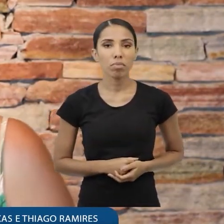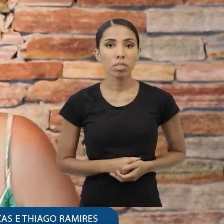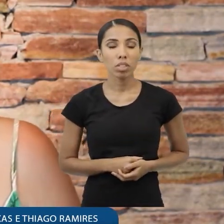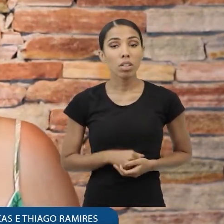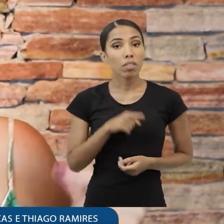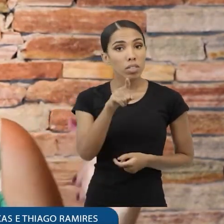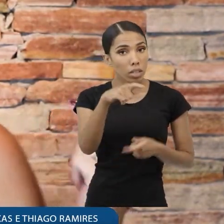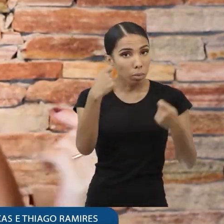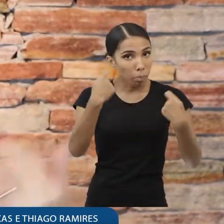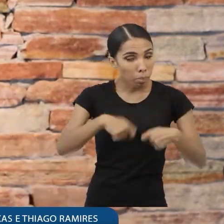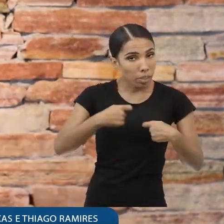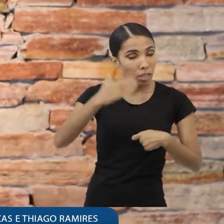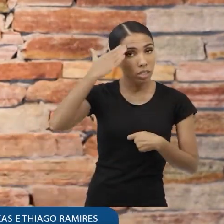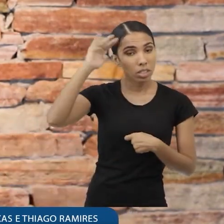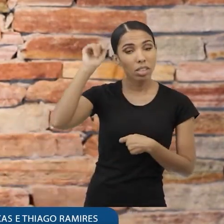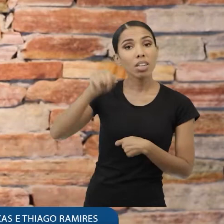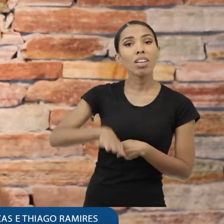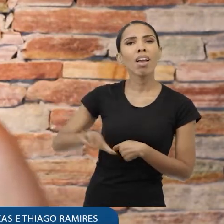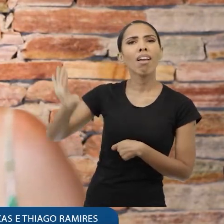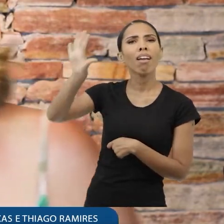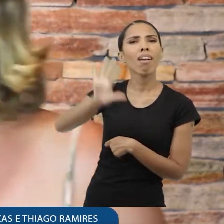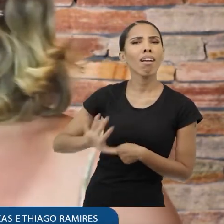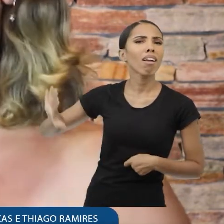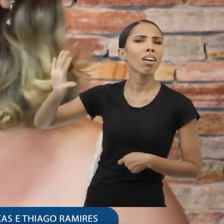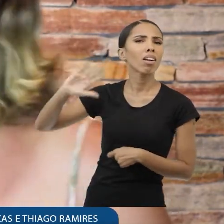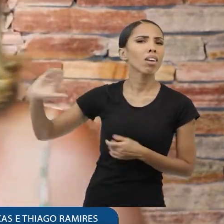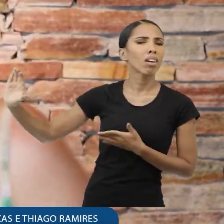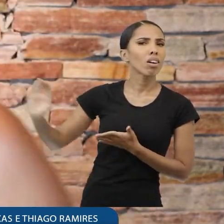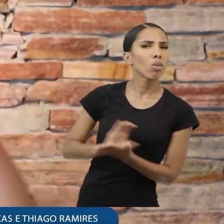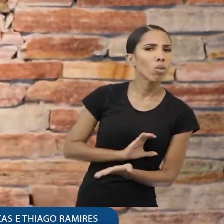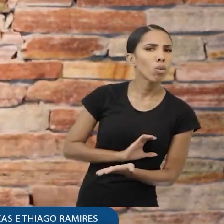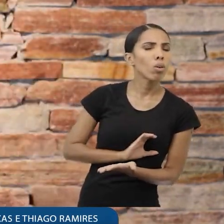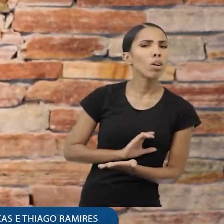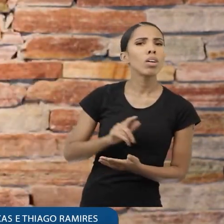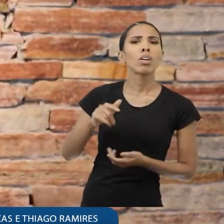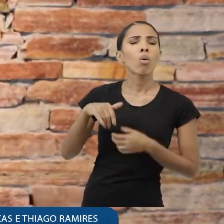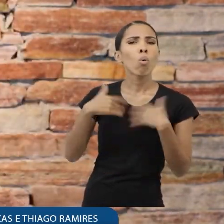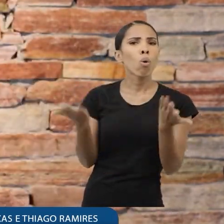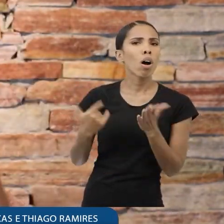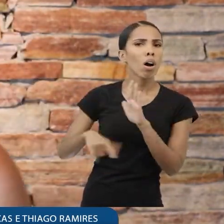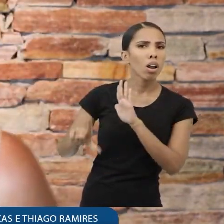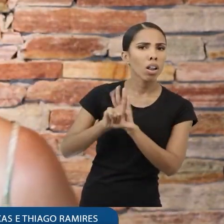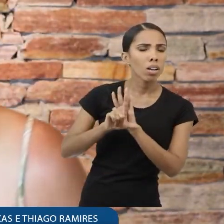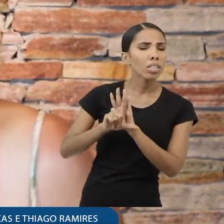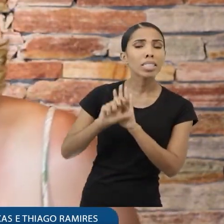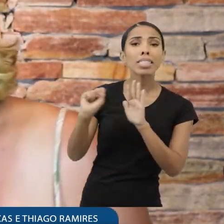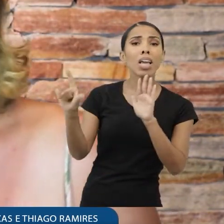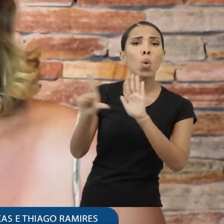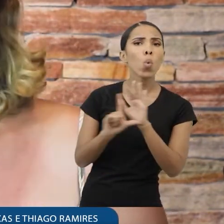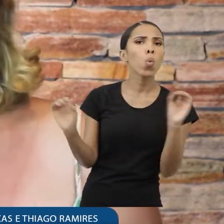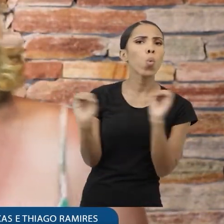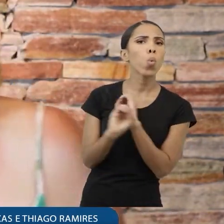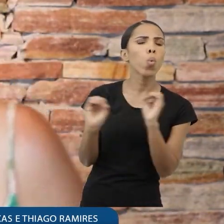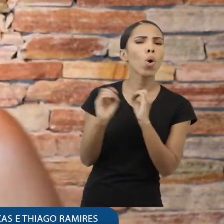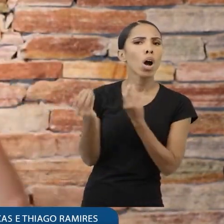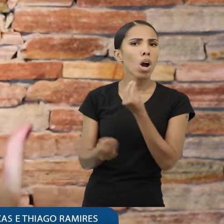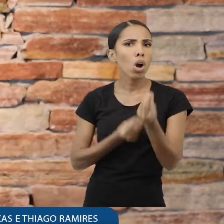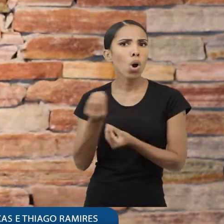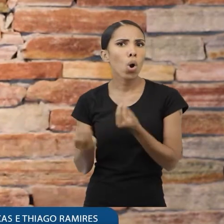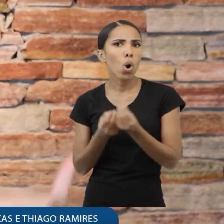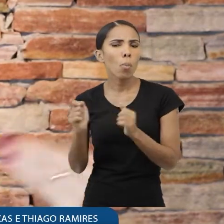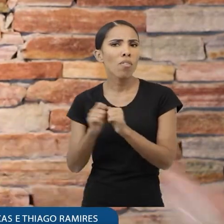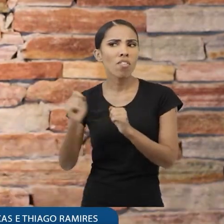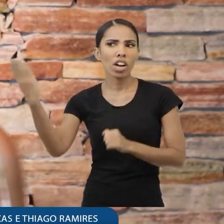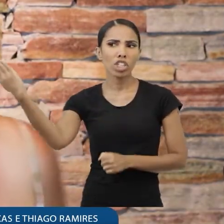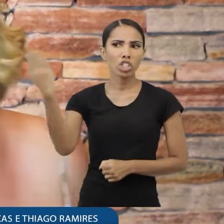Então, você precisa entender quem é esse patrocinador, entender que tipo de lei ele usa. Se ele não utiliza leis de incentivo, como é que ele